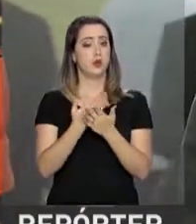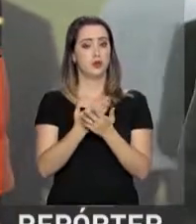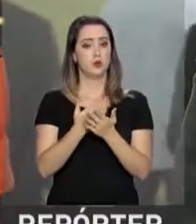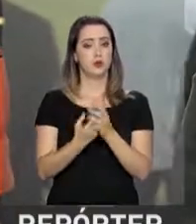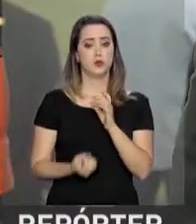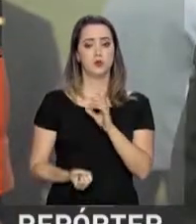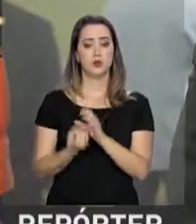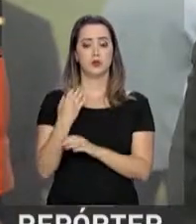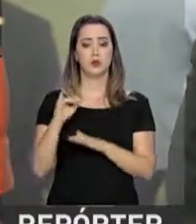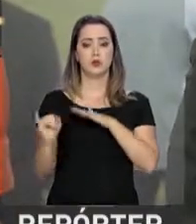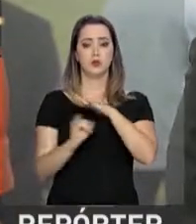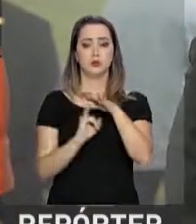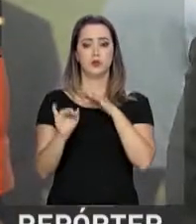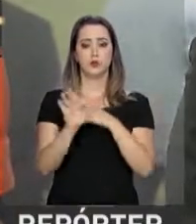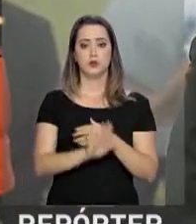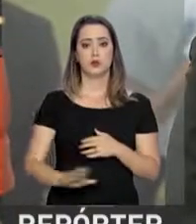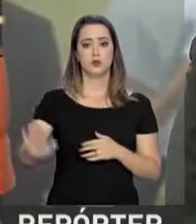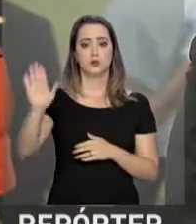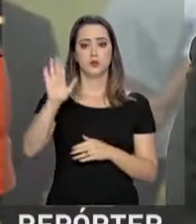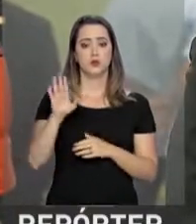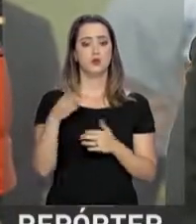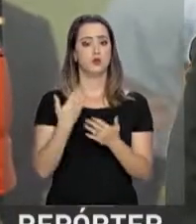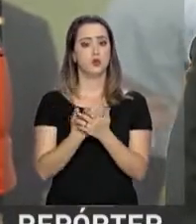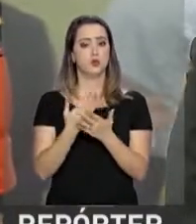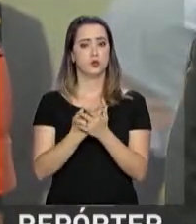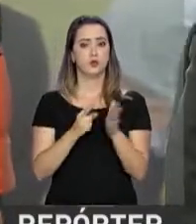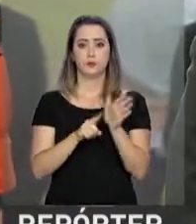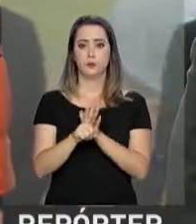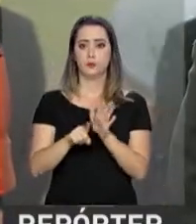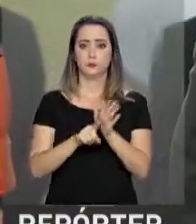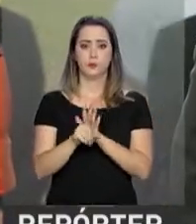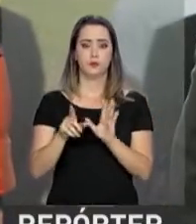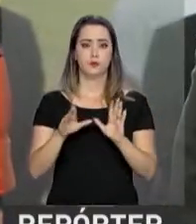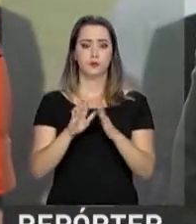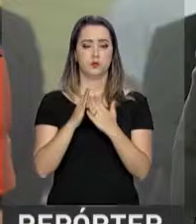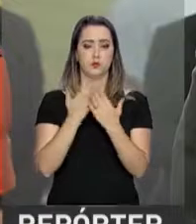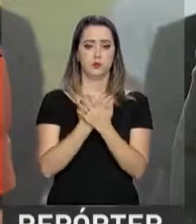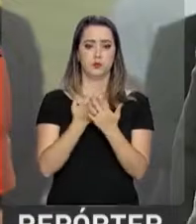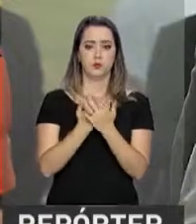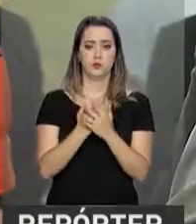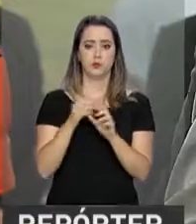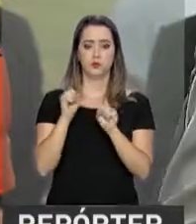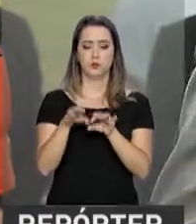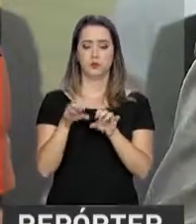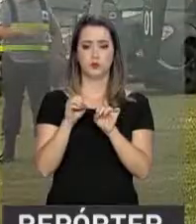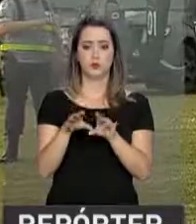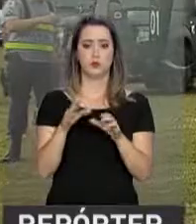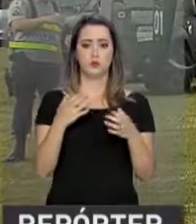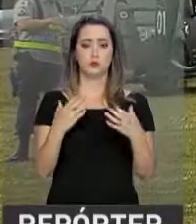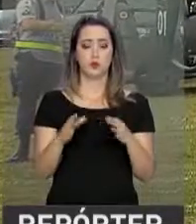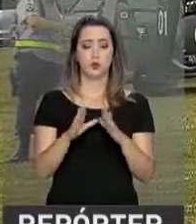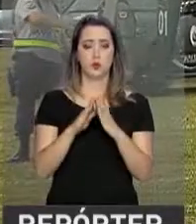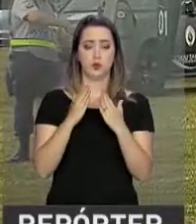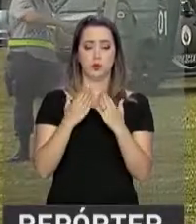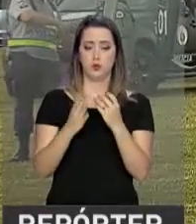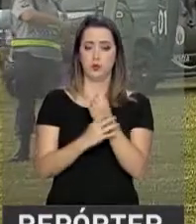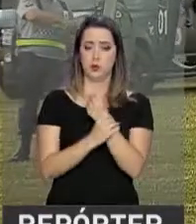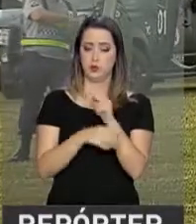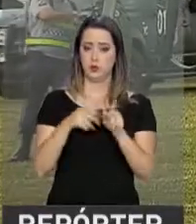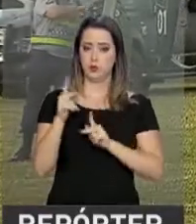de um instituto nacional de estudos e pesquisas e de uma escola de formação na área de segurança pública